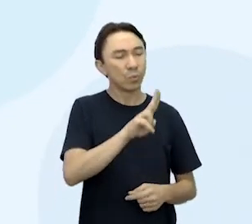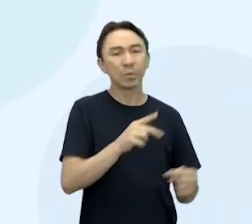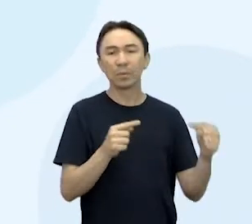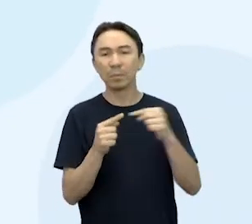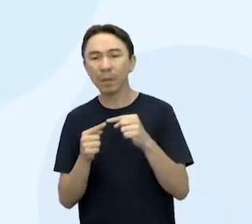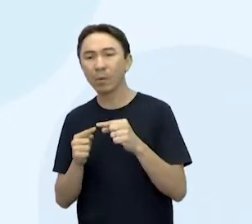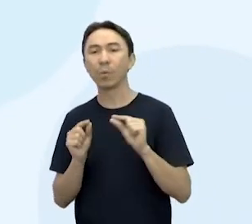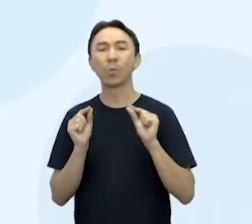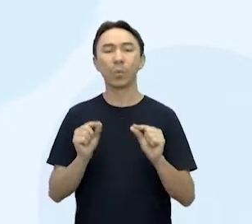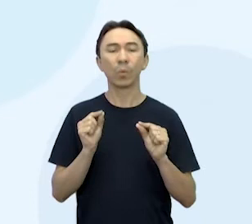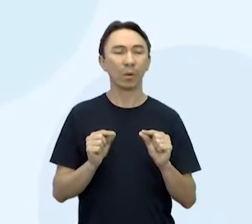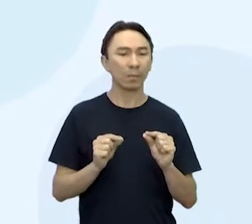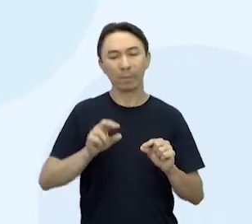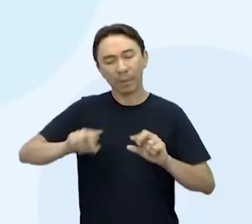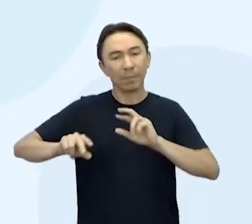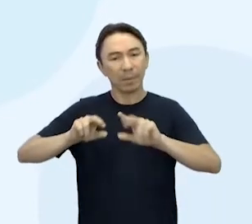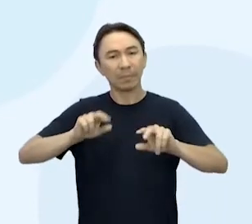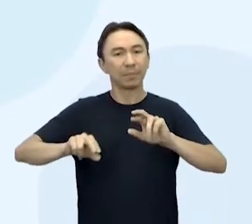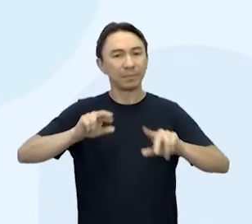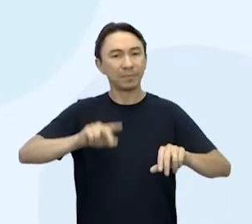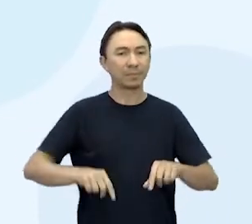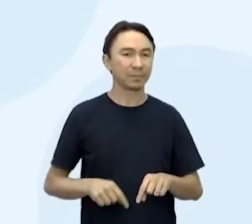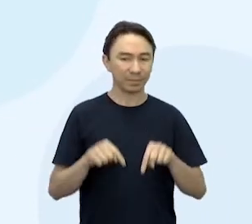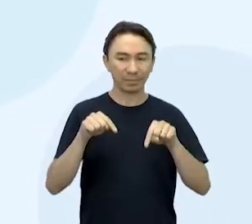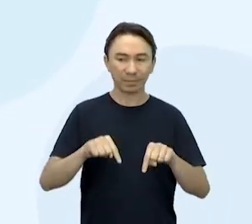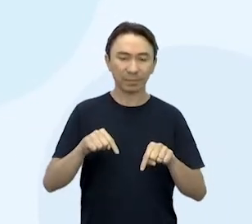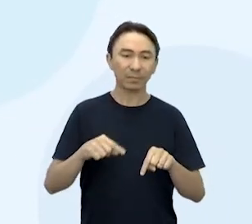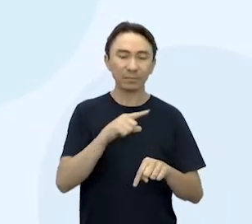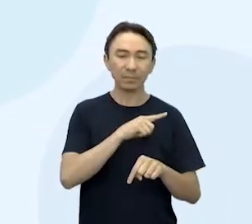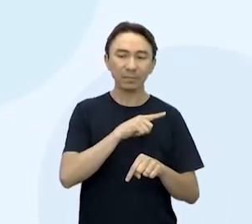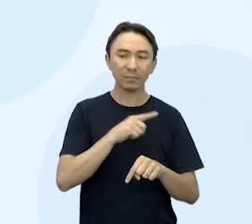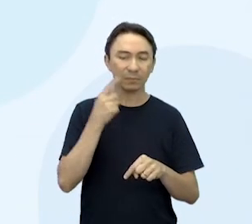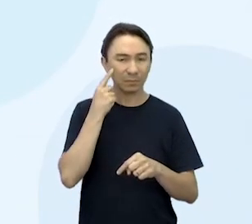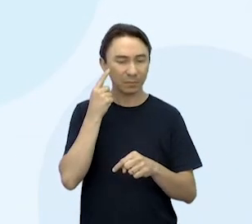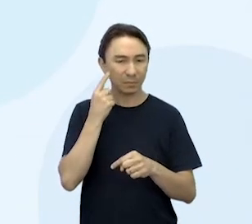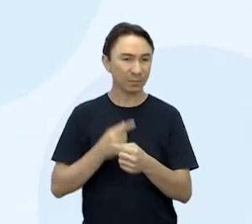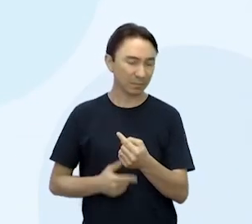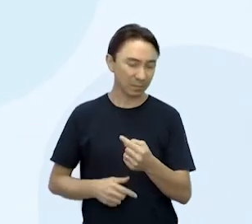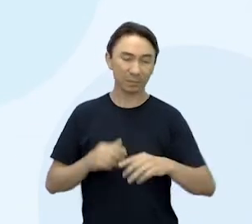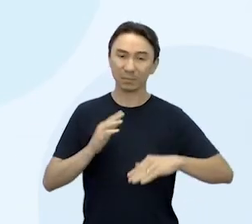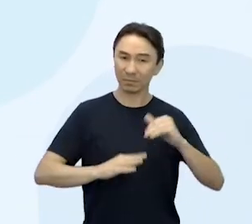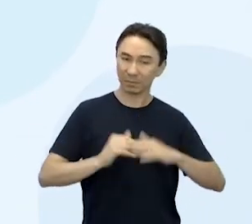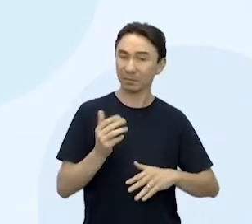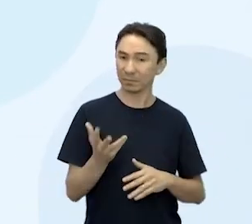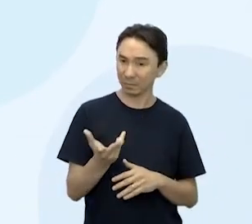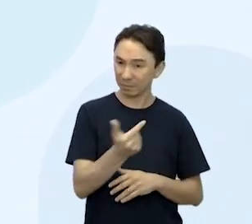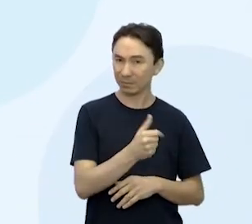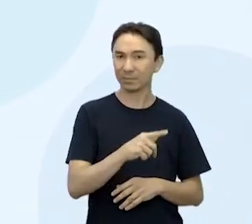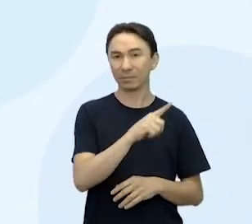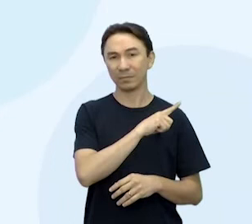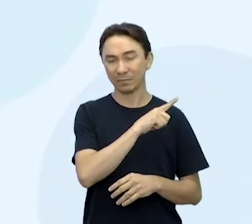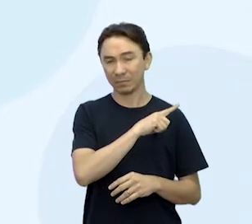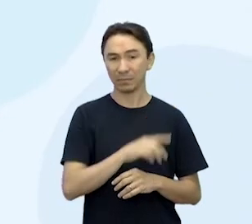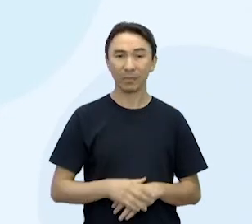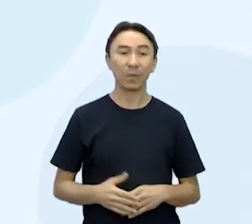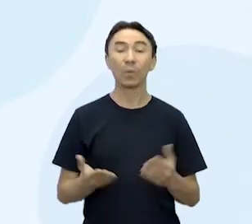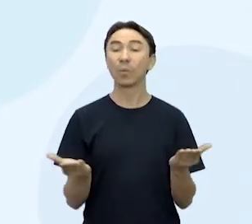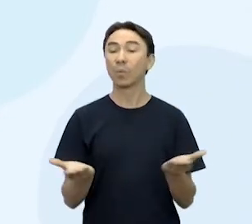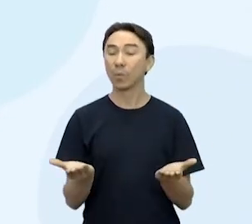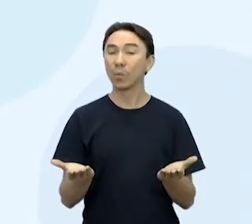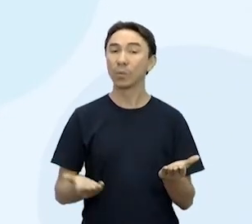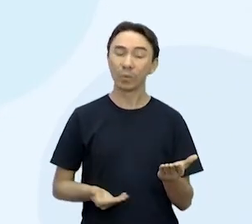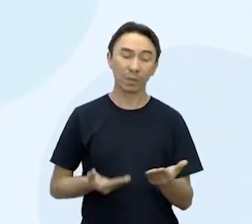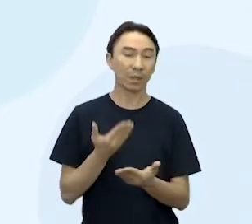vai permear todo aí essa atividade 1, tá? O objetivo da nossa aula